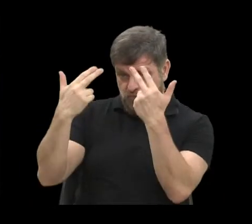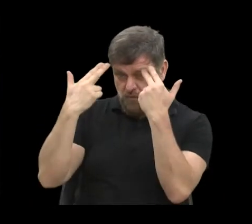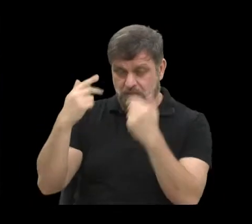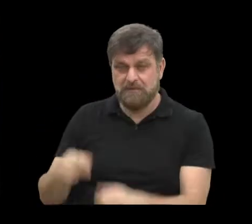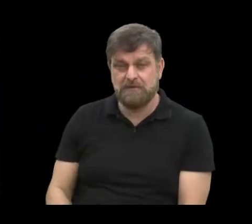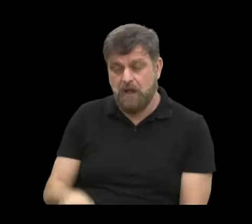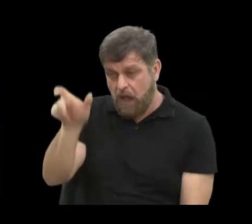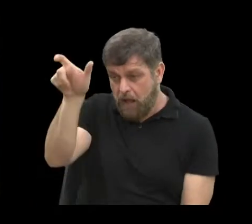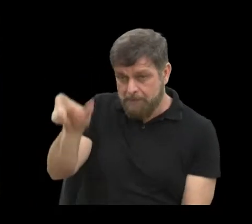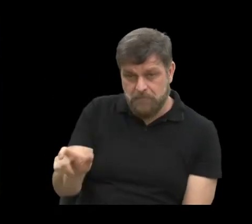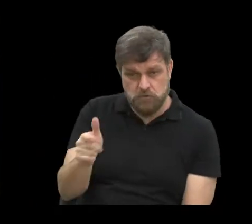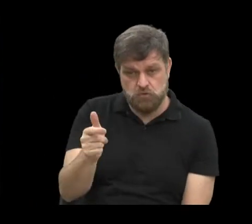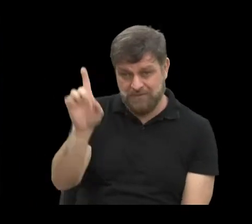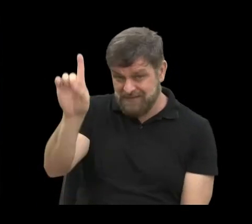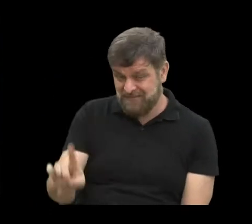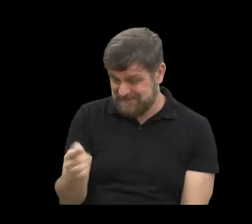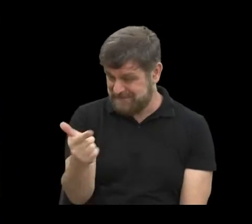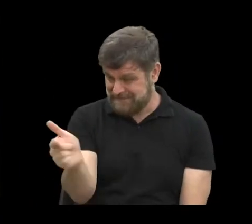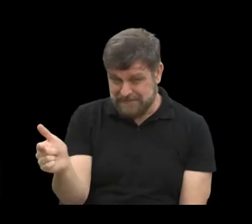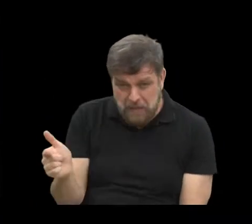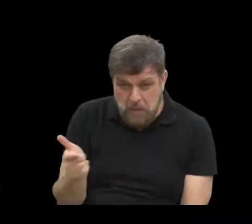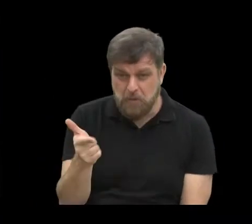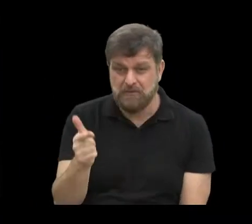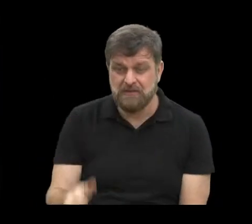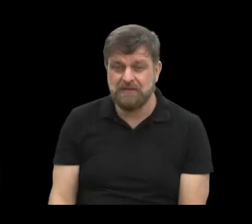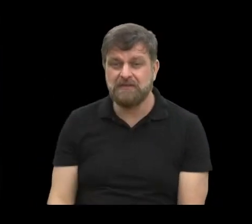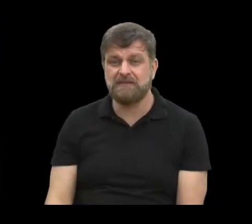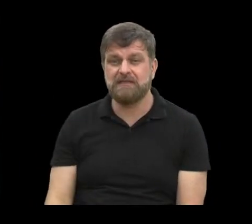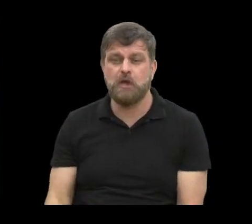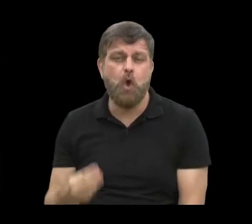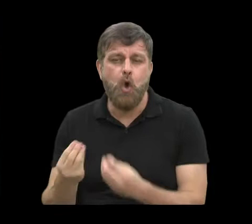para a pessoa que não tem a deficiência, então